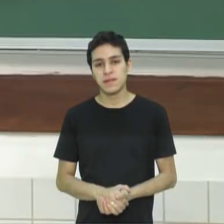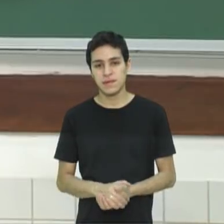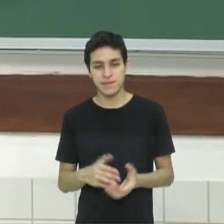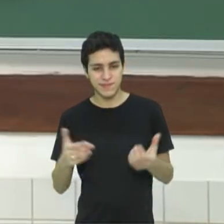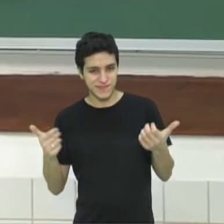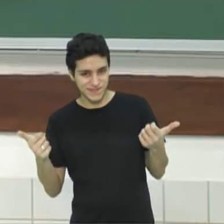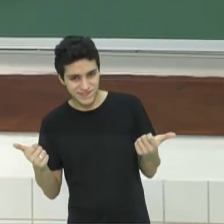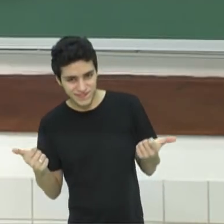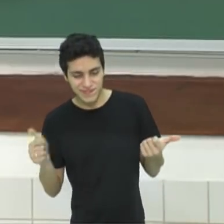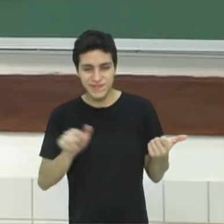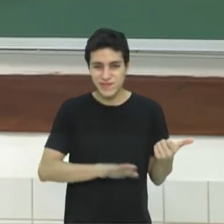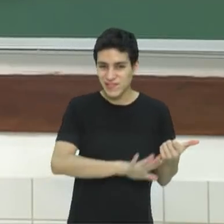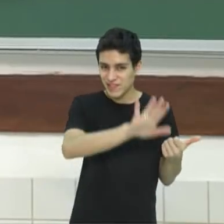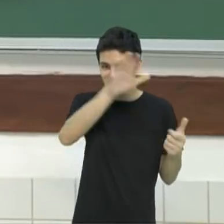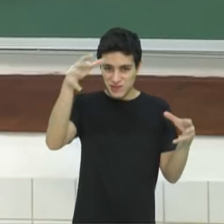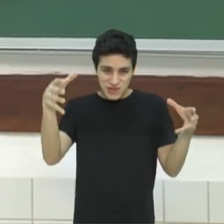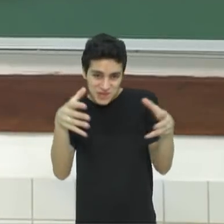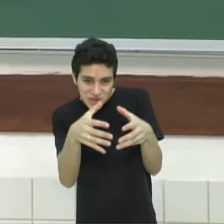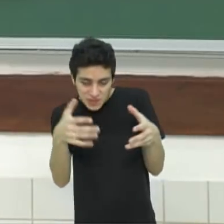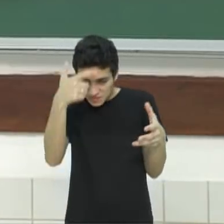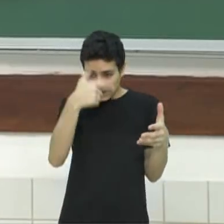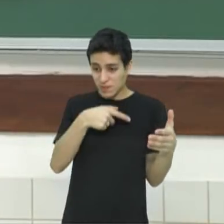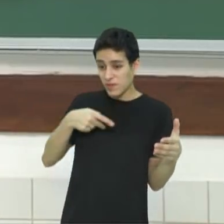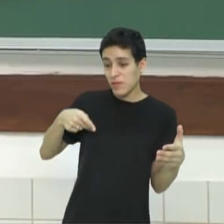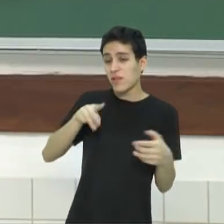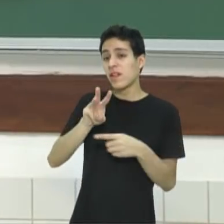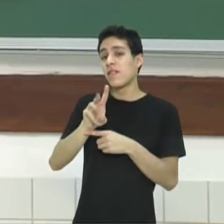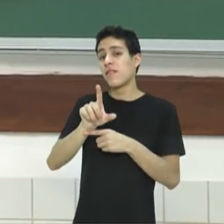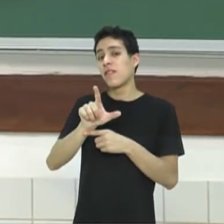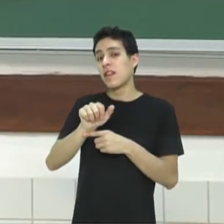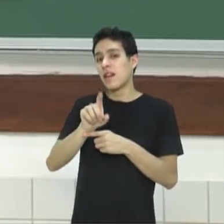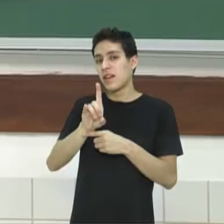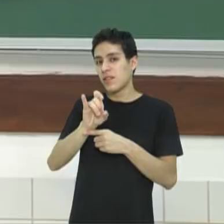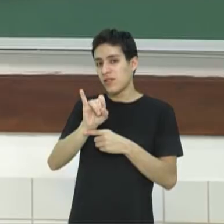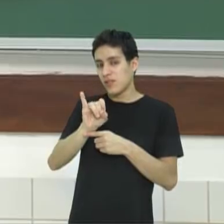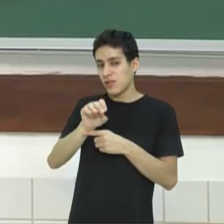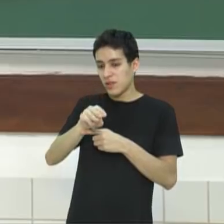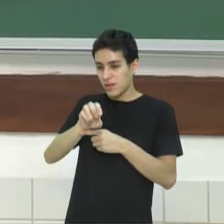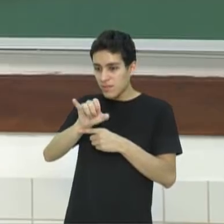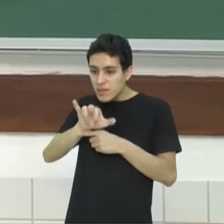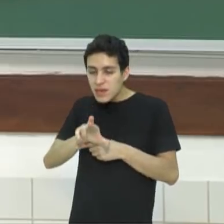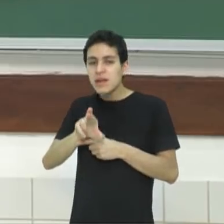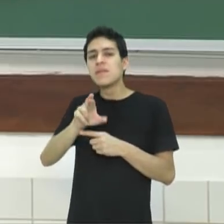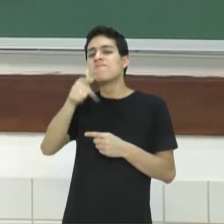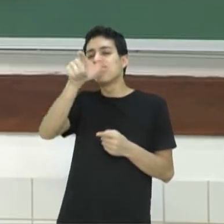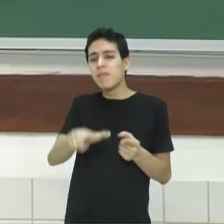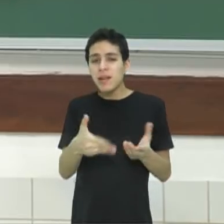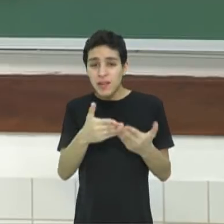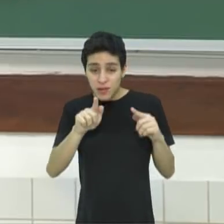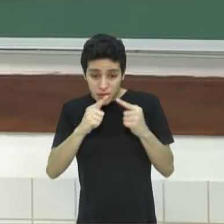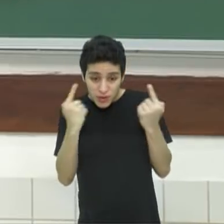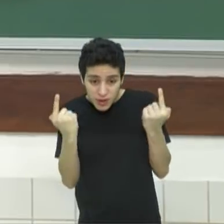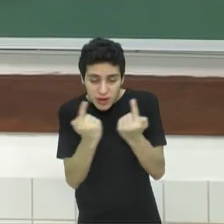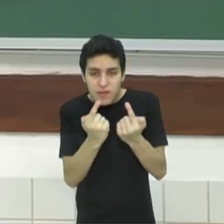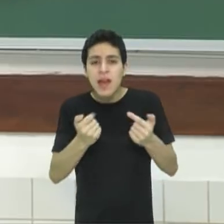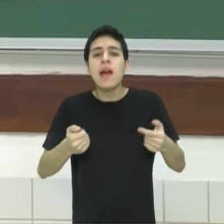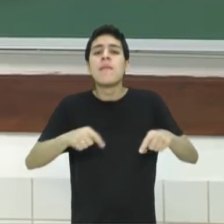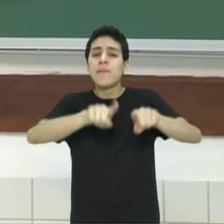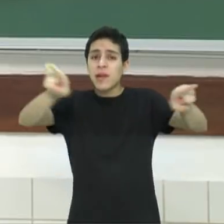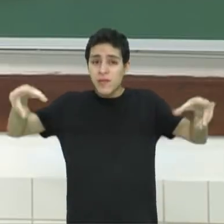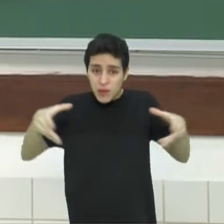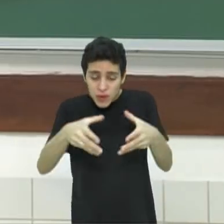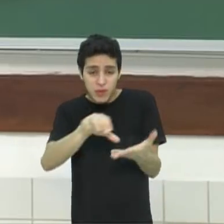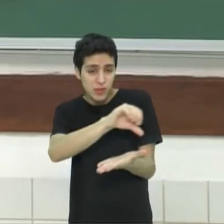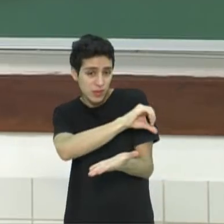Fala, meu povo! Professor Vladimir na área com mais uma aula de Geografia para você do nono ano do ensino